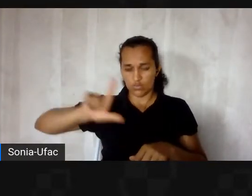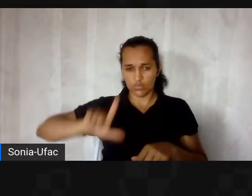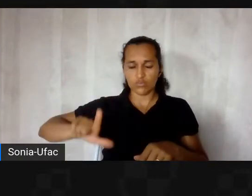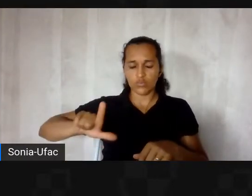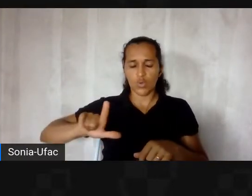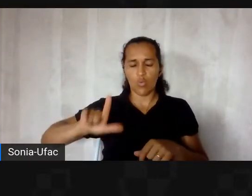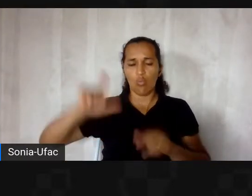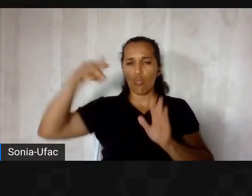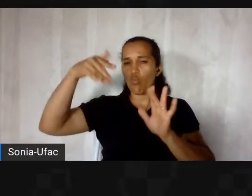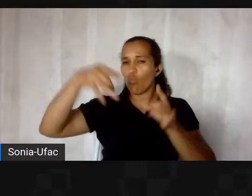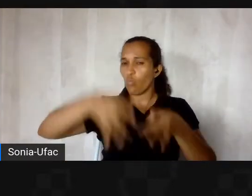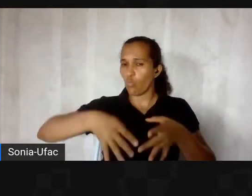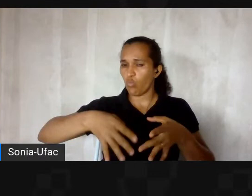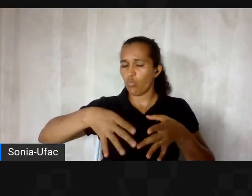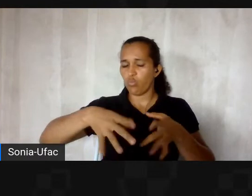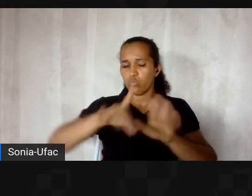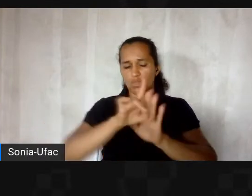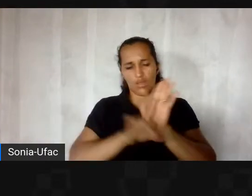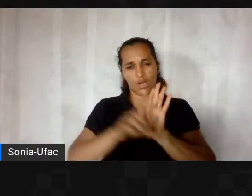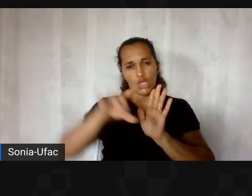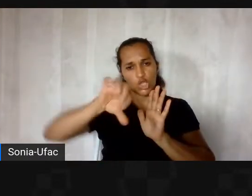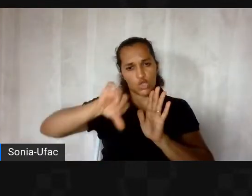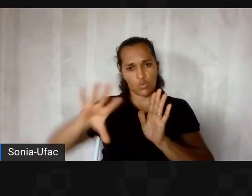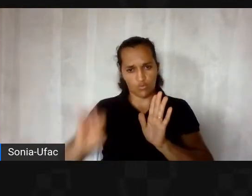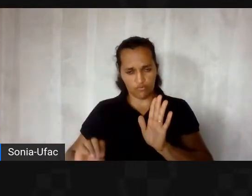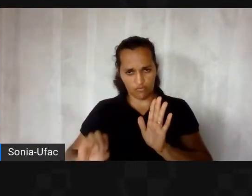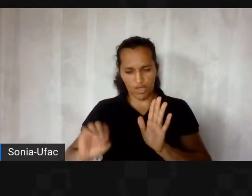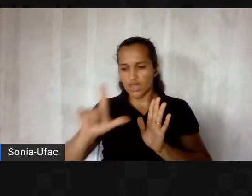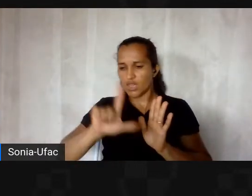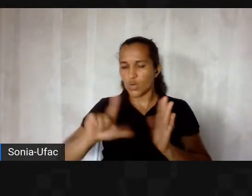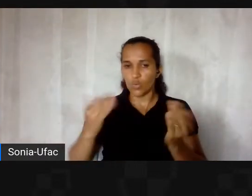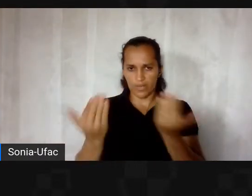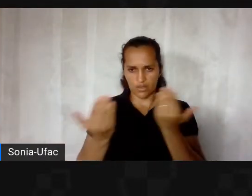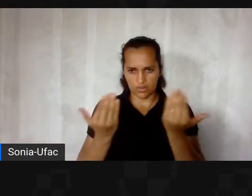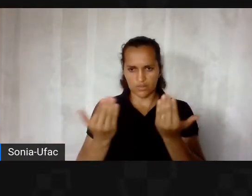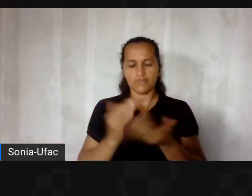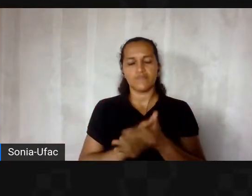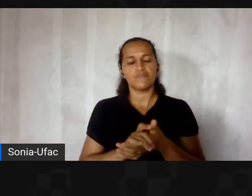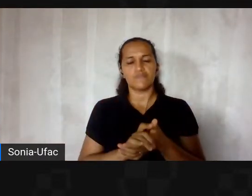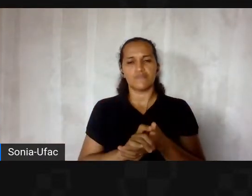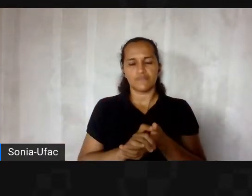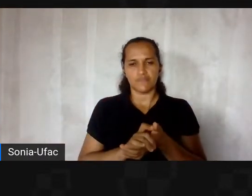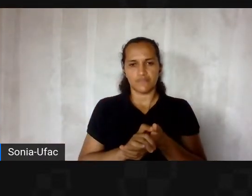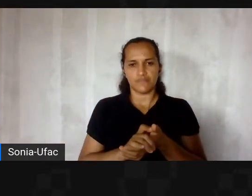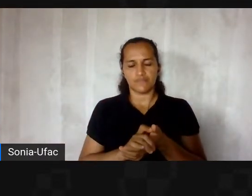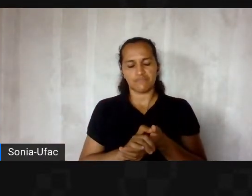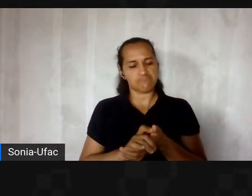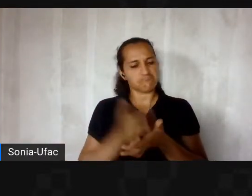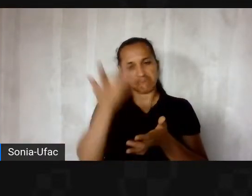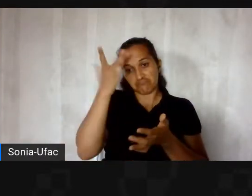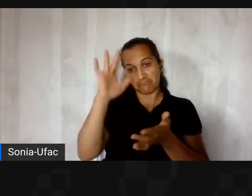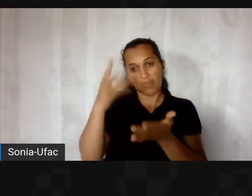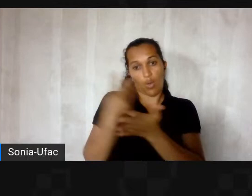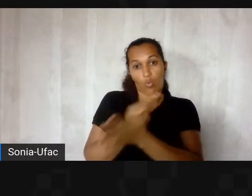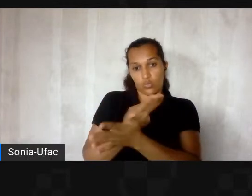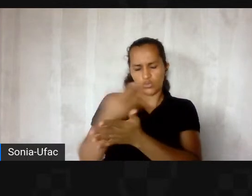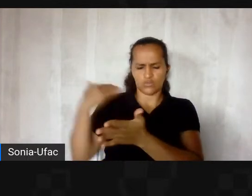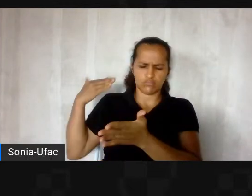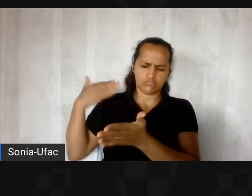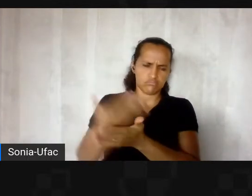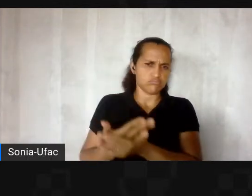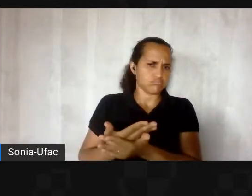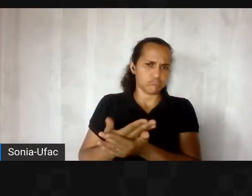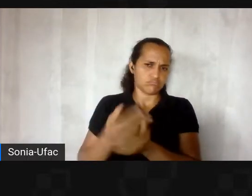o último, na década de 90, de literatura comparada. Não sei de lá para cá se outros cursos foram...